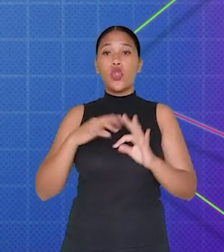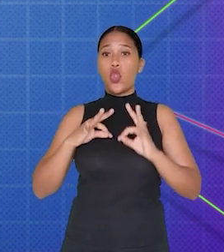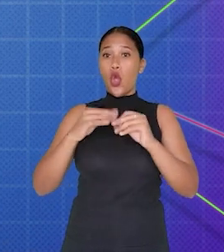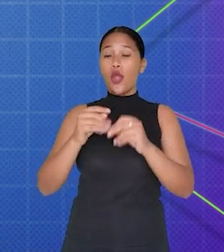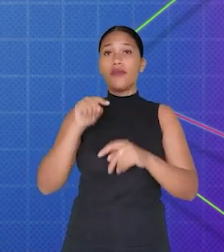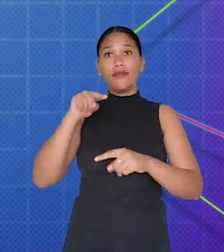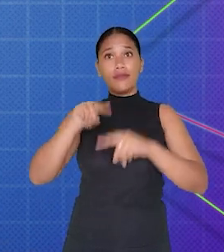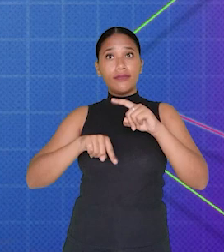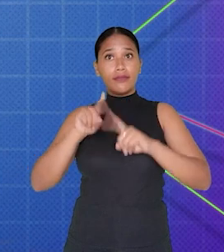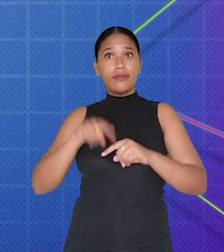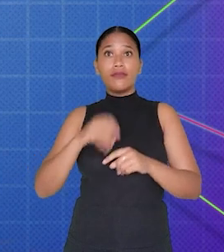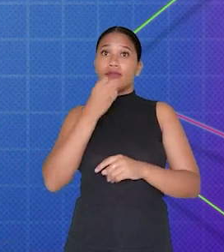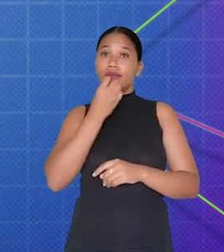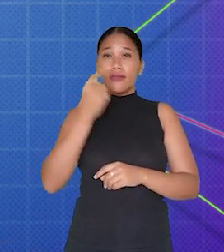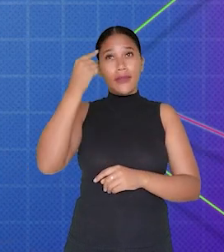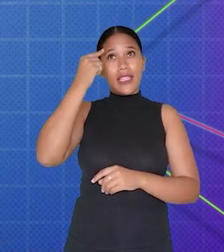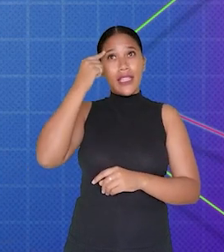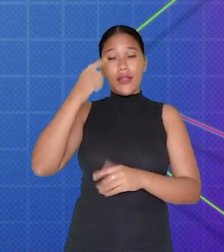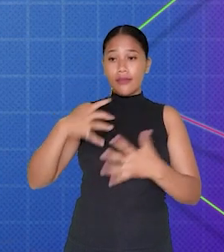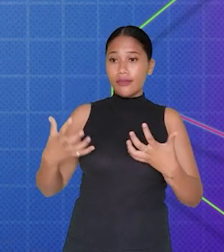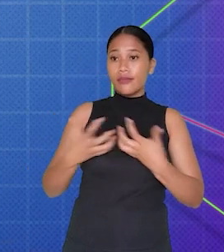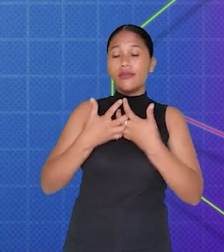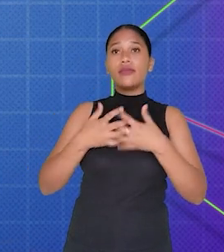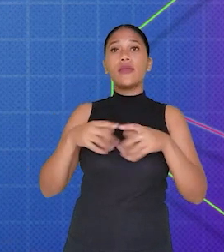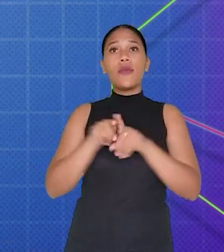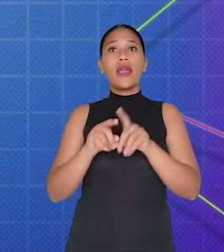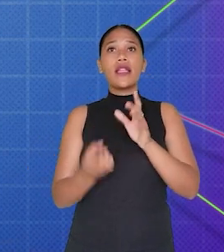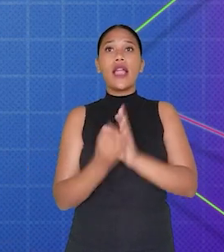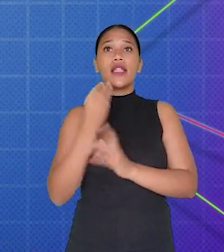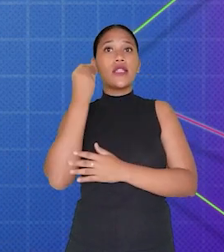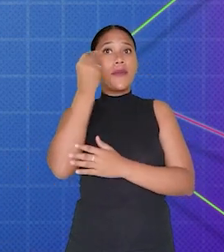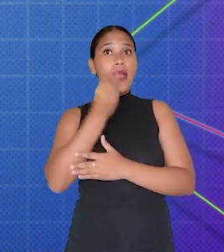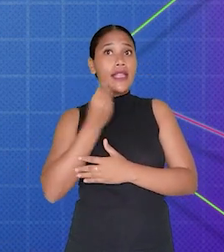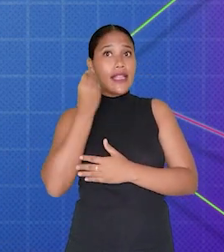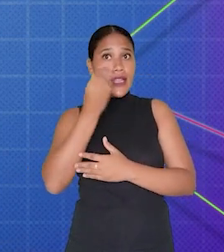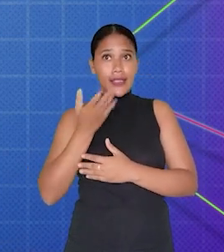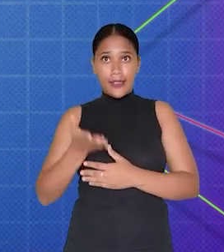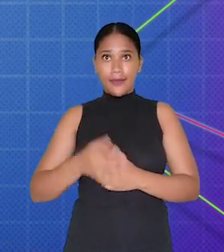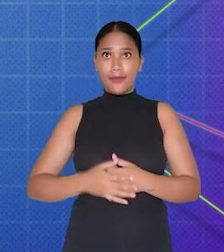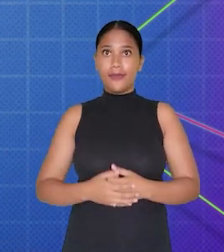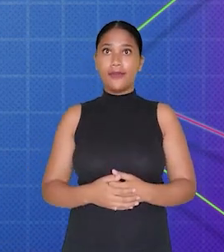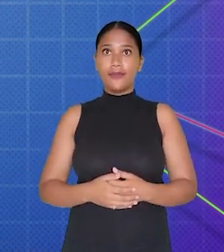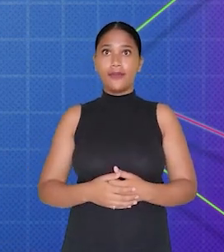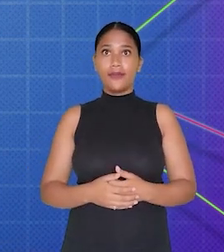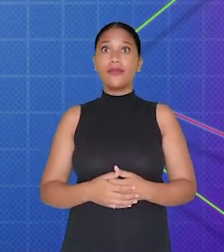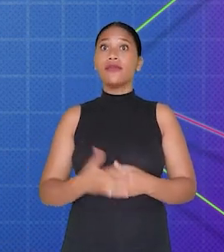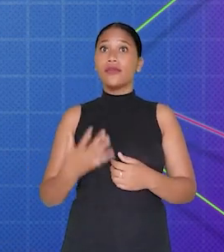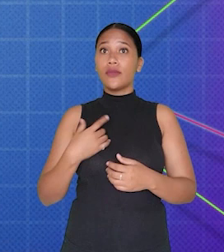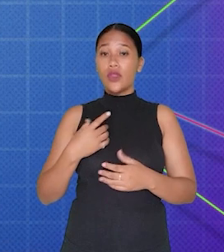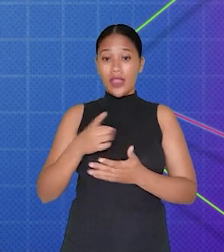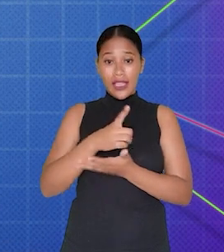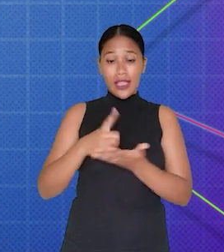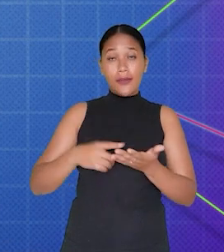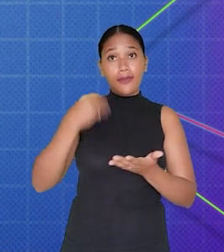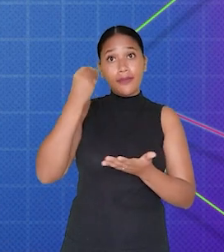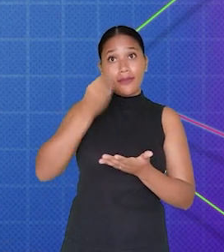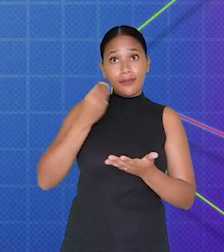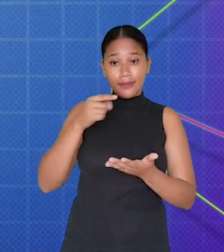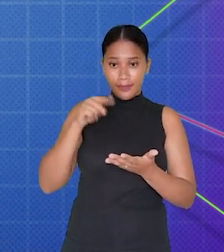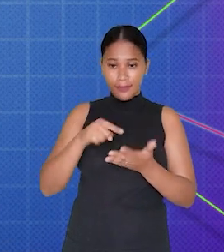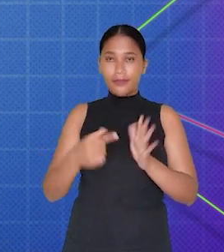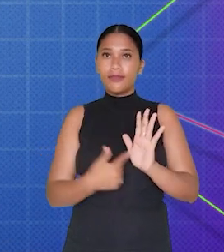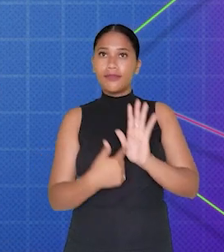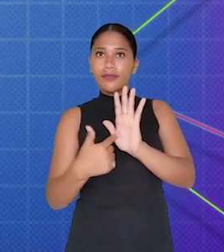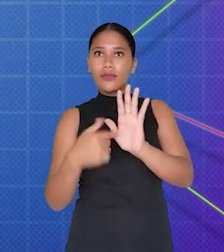sonoros. Todos esses elementos devem ser pensados de forma integrada a fim de criar uma experiência coesa e envolvente para o jogador. O design de experiência